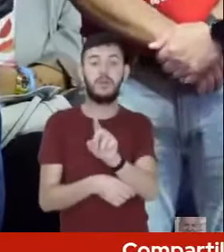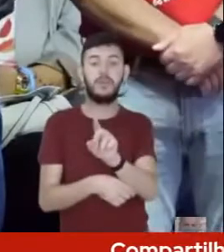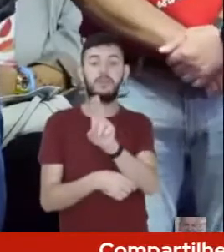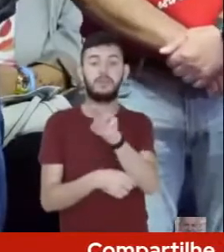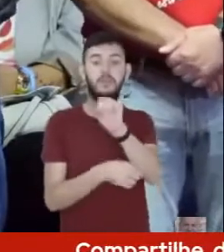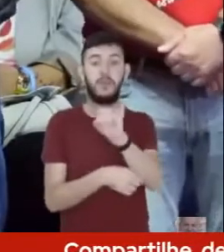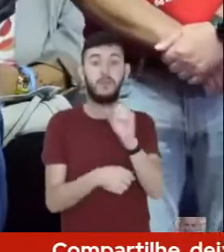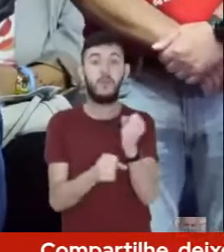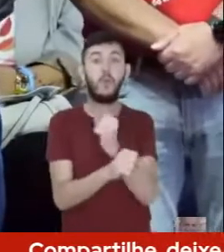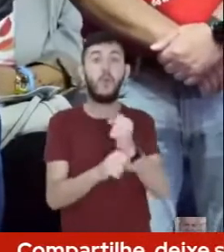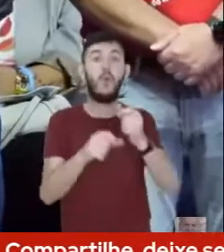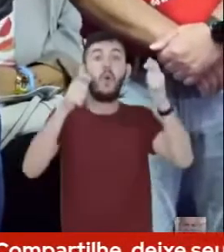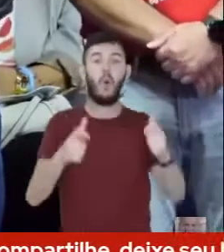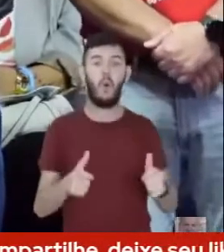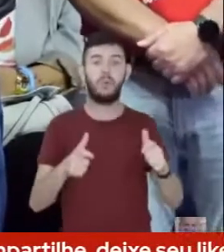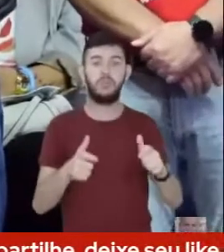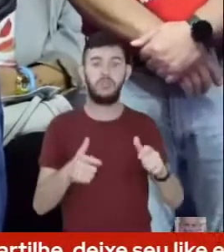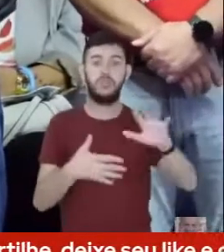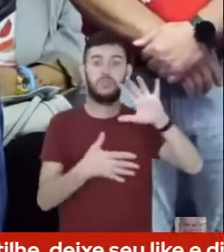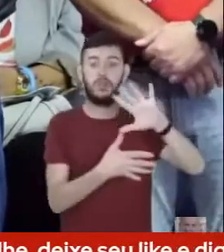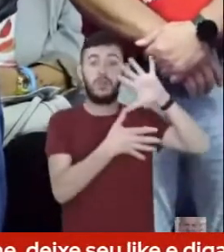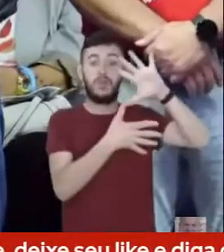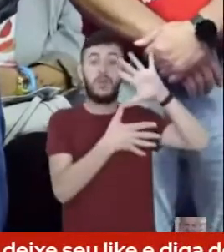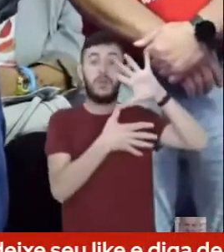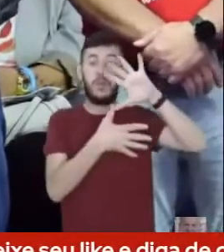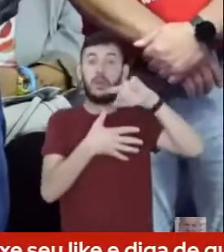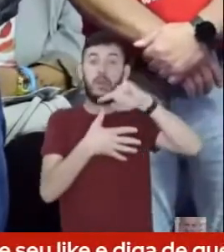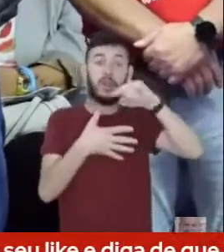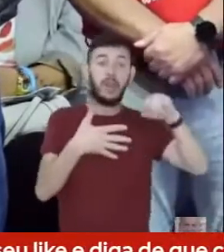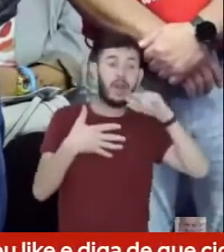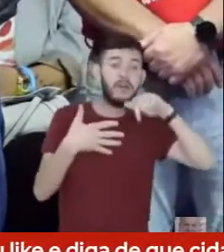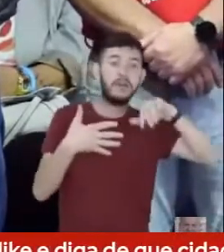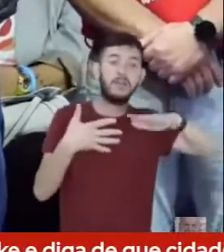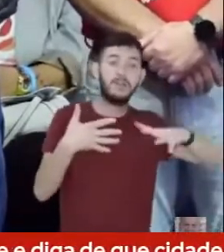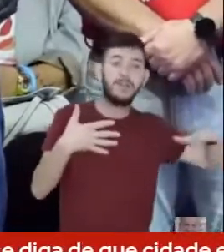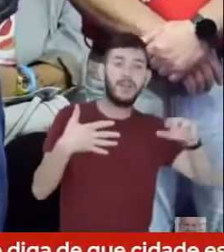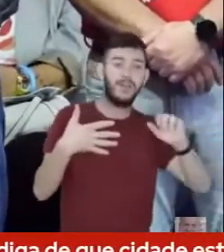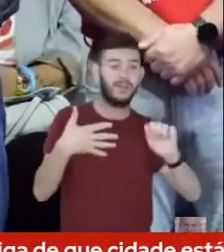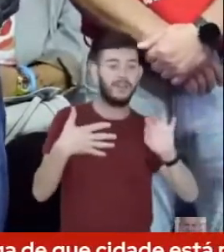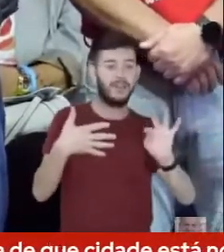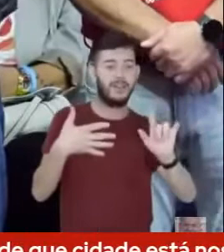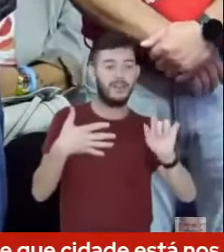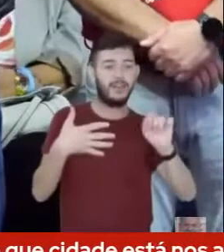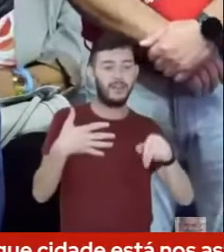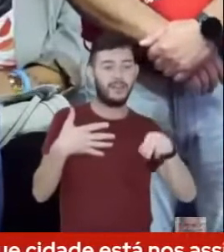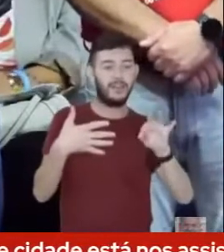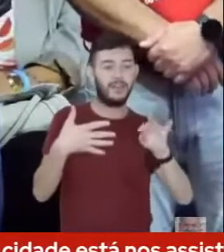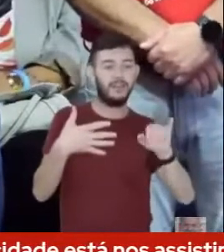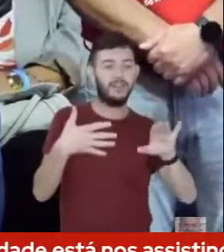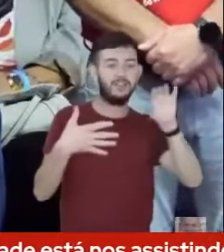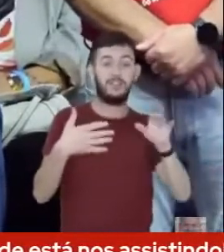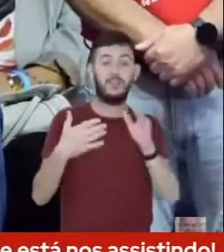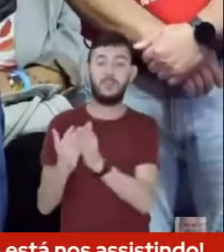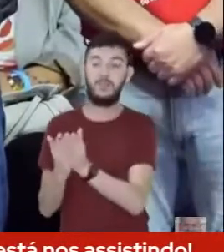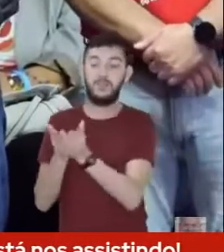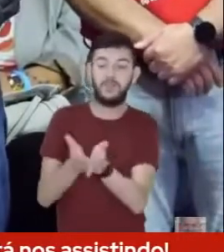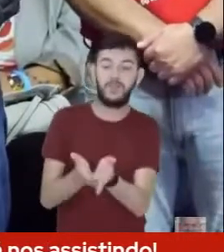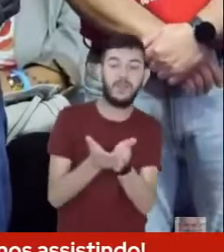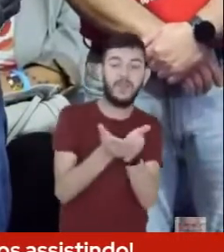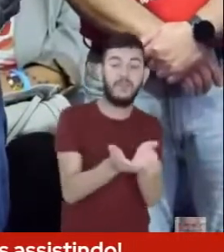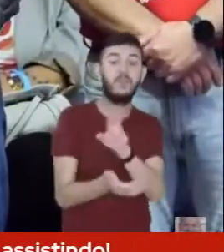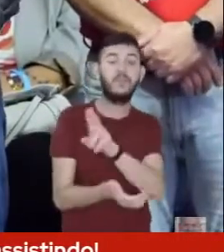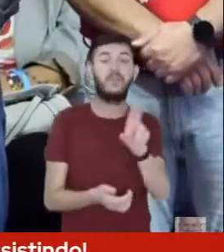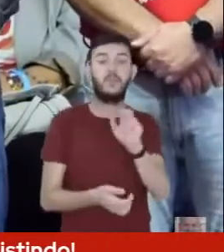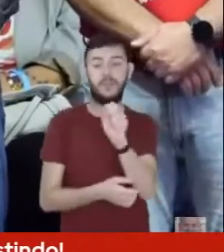Pernambuco, no estado do presidente Lula. O navio Anita Garibaldi, construído em Mauá, no Estaleiro, no Rio de Janeiro. Nós